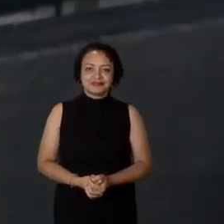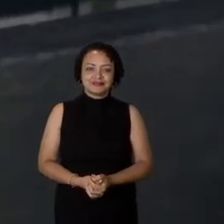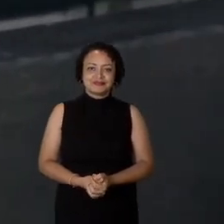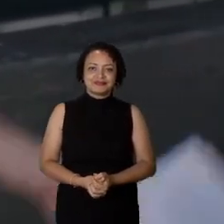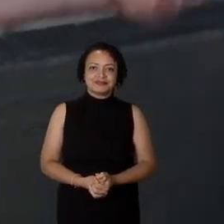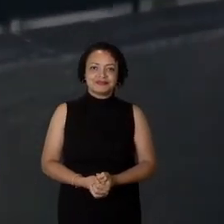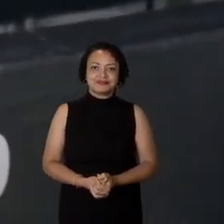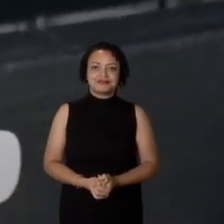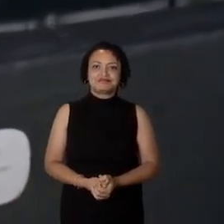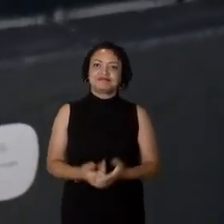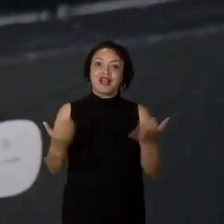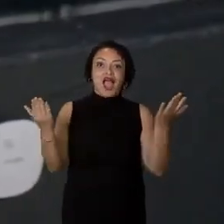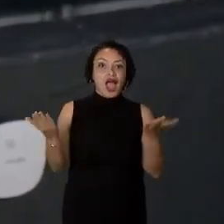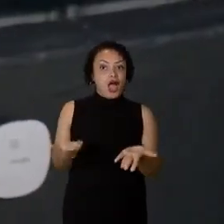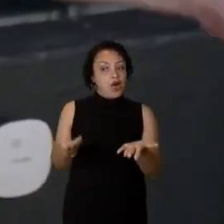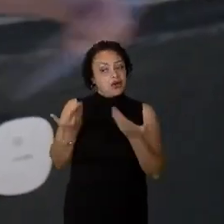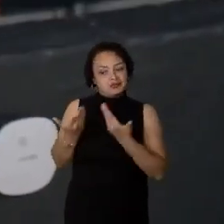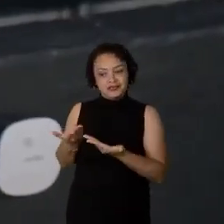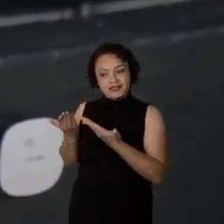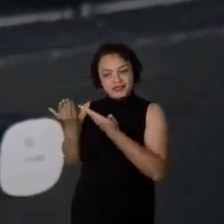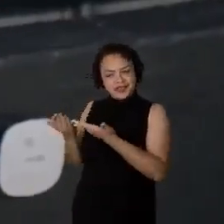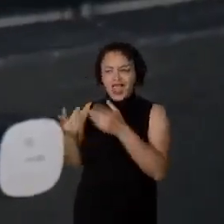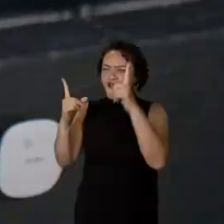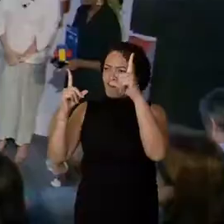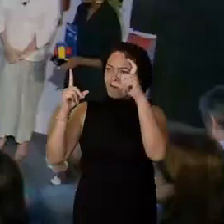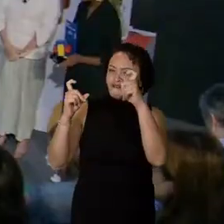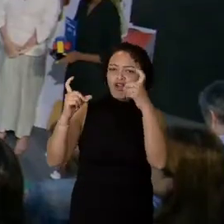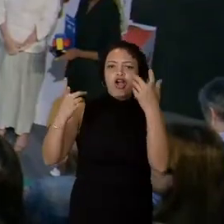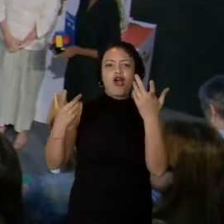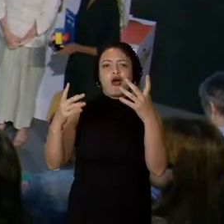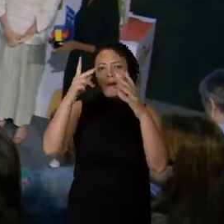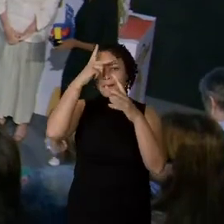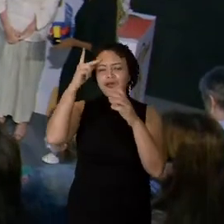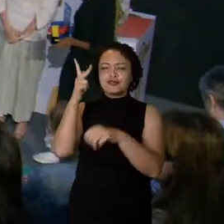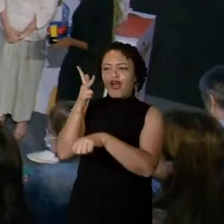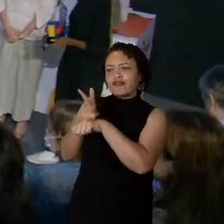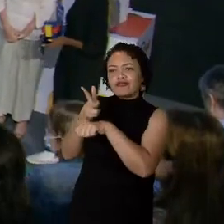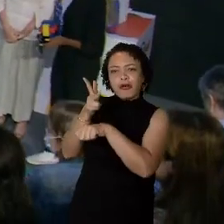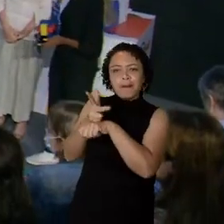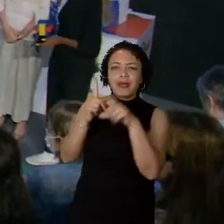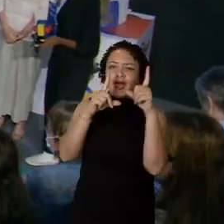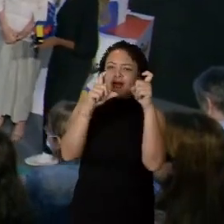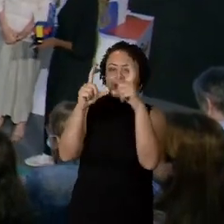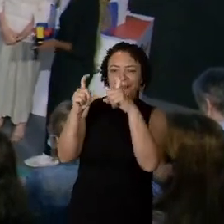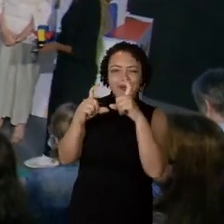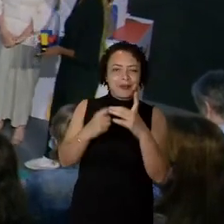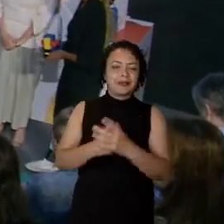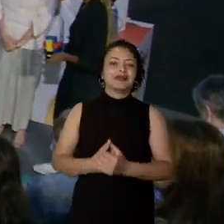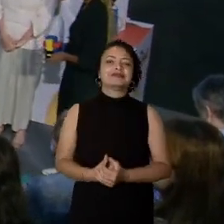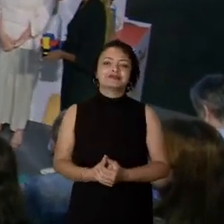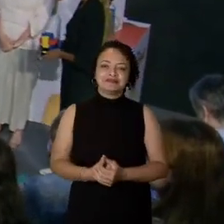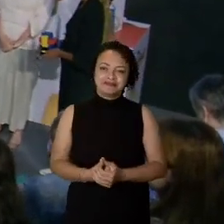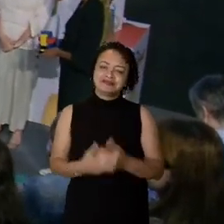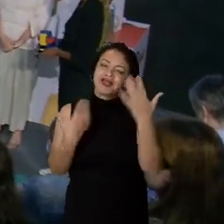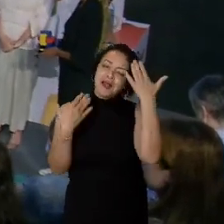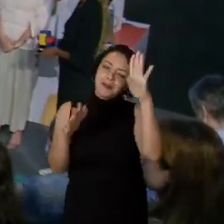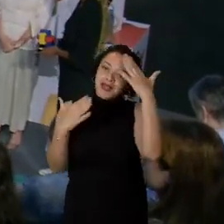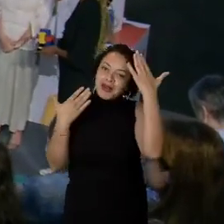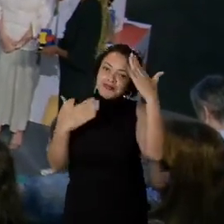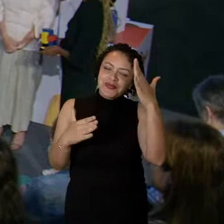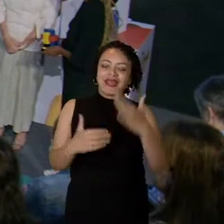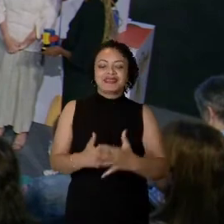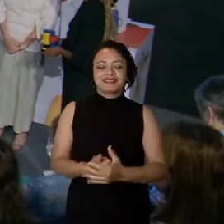Cheguem, agora o momento é de vocês, vão tirar foto, tem um monte de gente filmando, tem fotografias pra vocês. Meus parabéns, meus